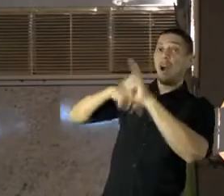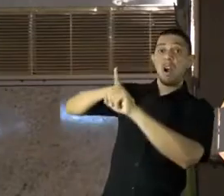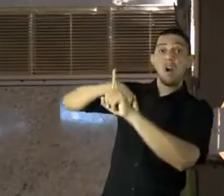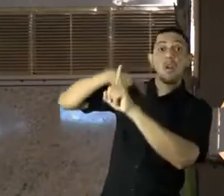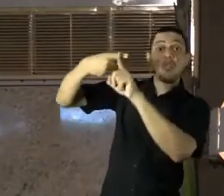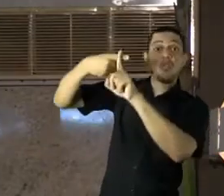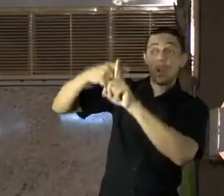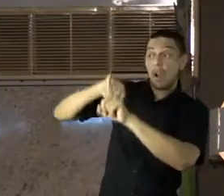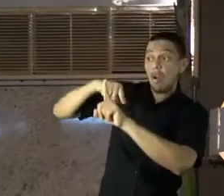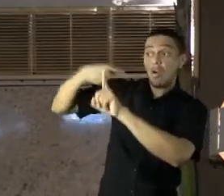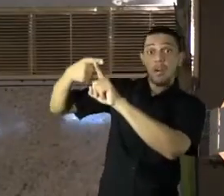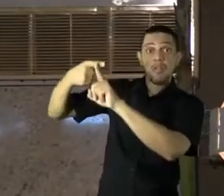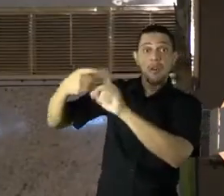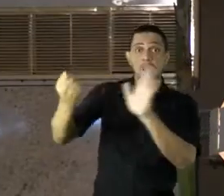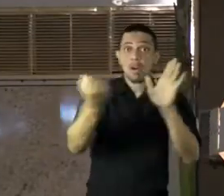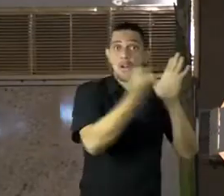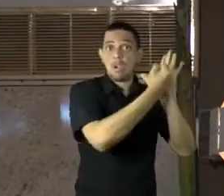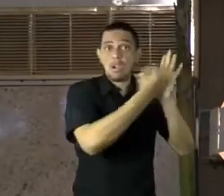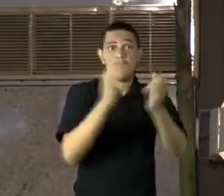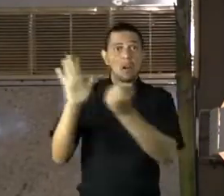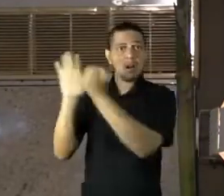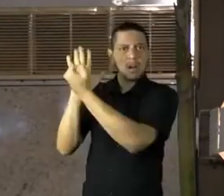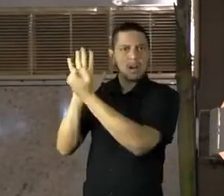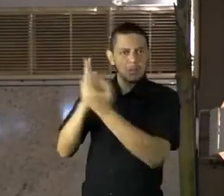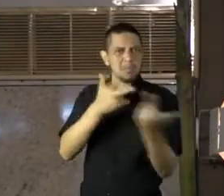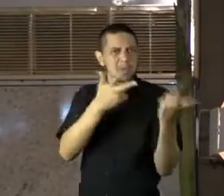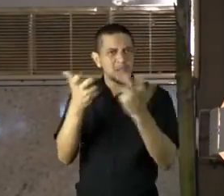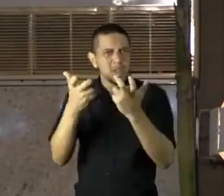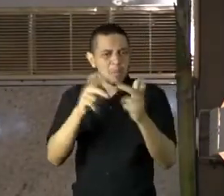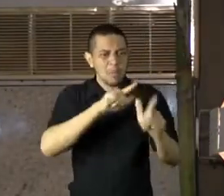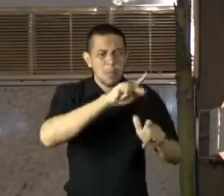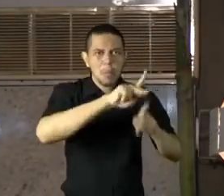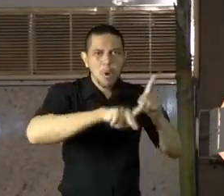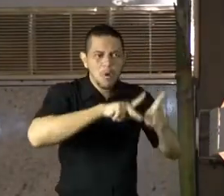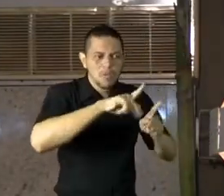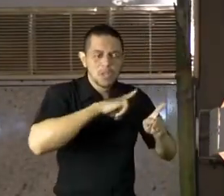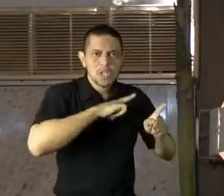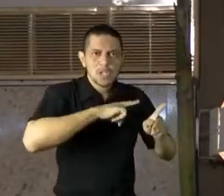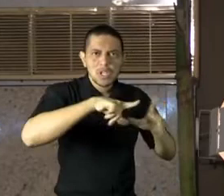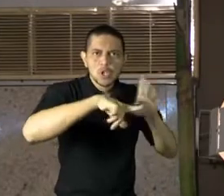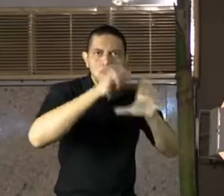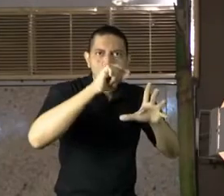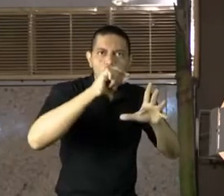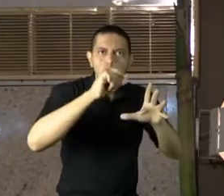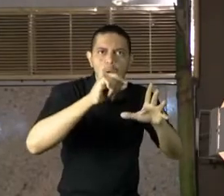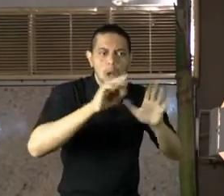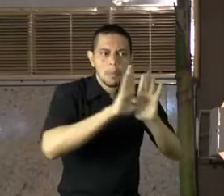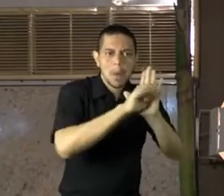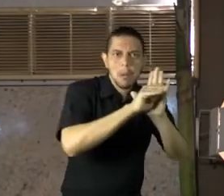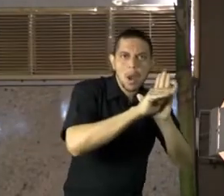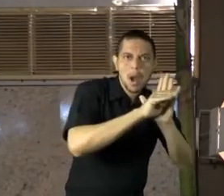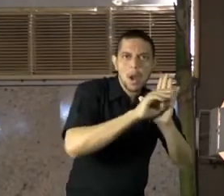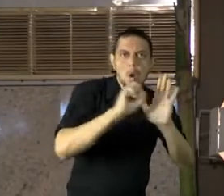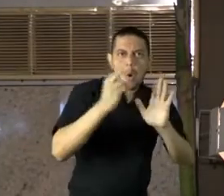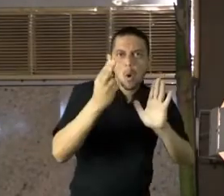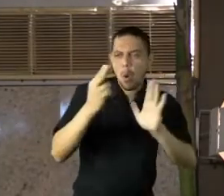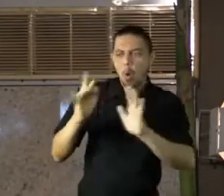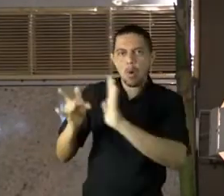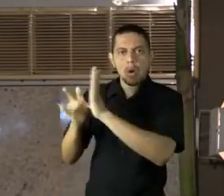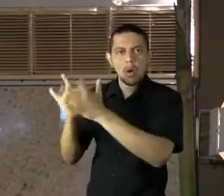povo teve uma escolha Jesus ou Barrabás Jesus deu a vida